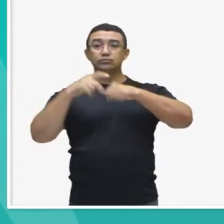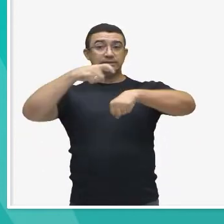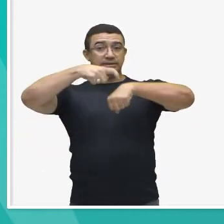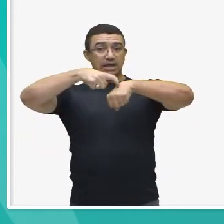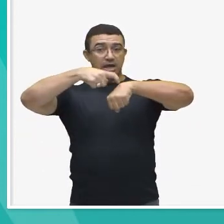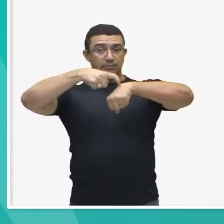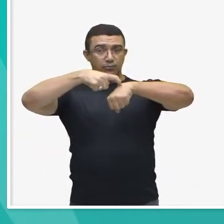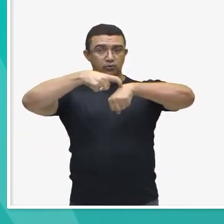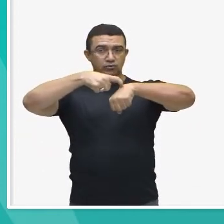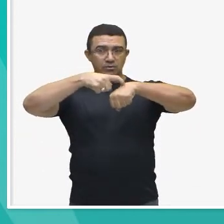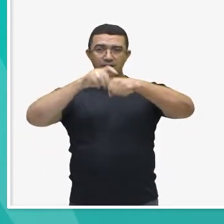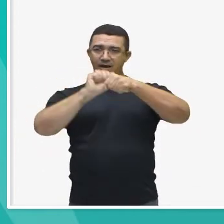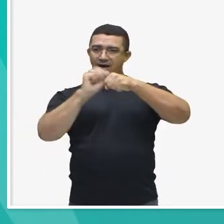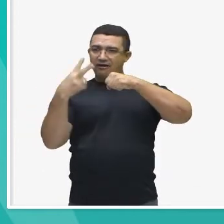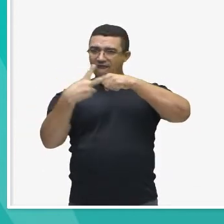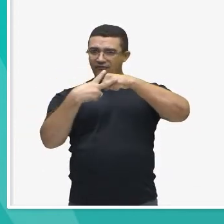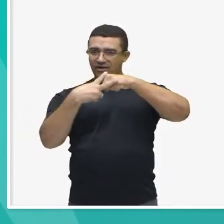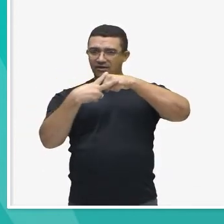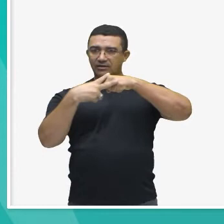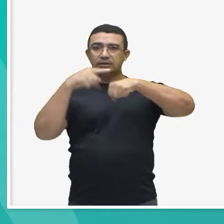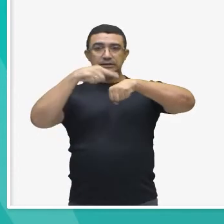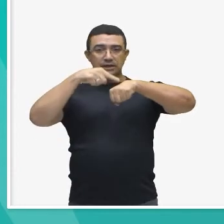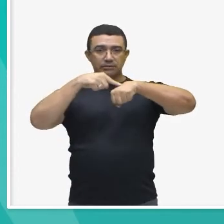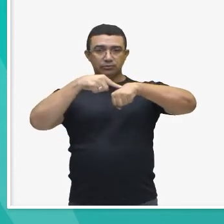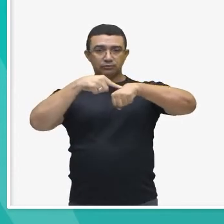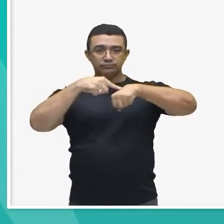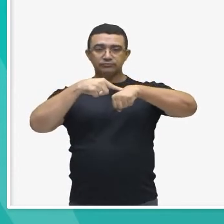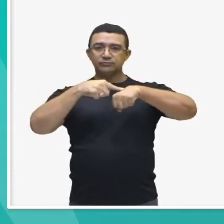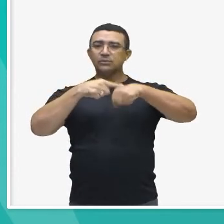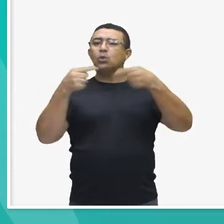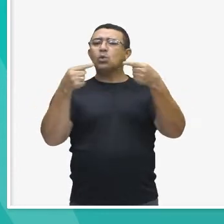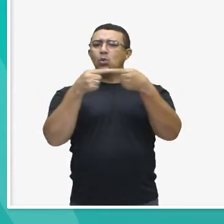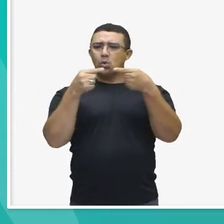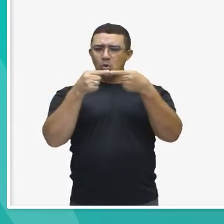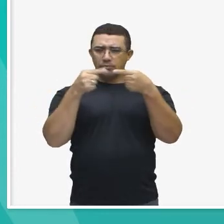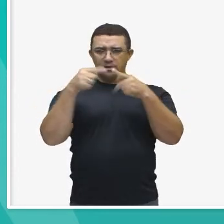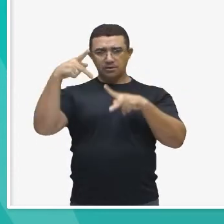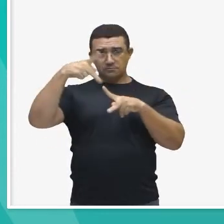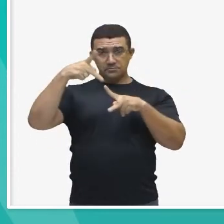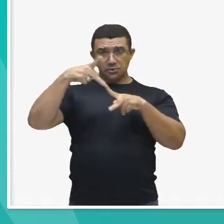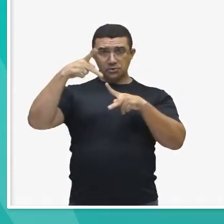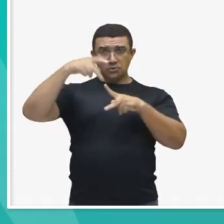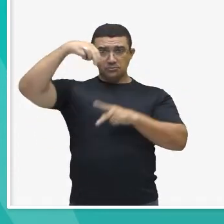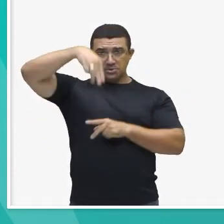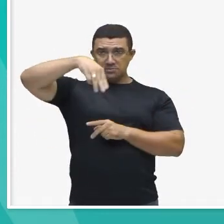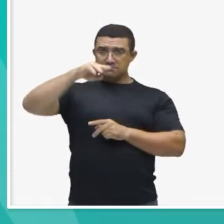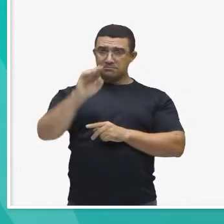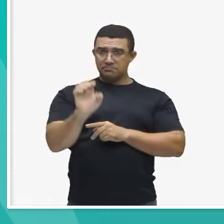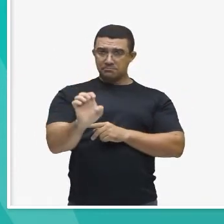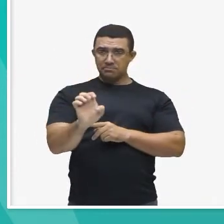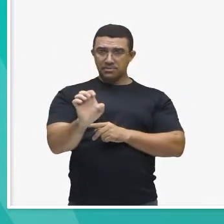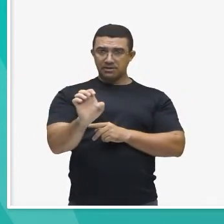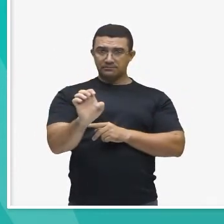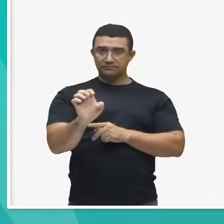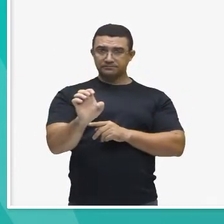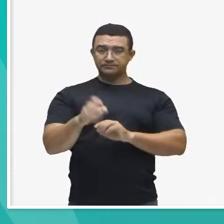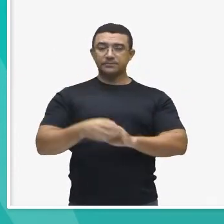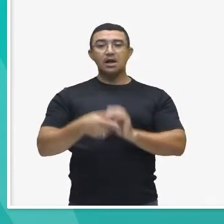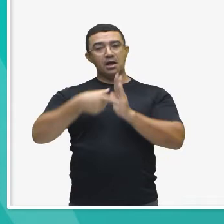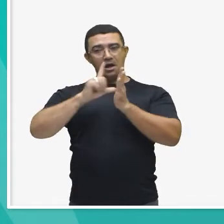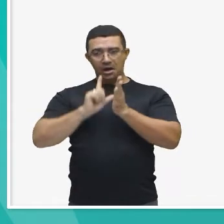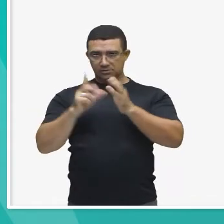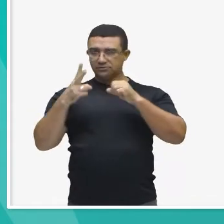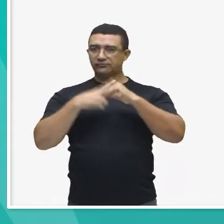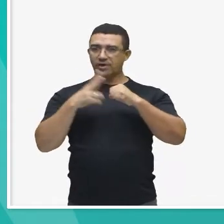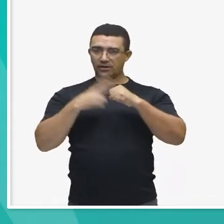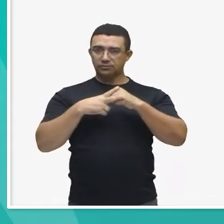tempo. Esse advérbio de tempo atrai aqui, ó, o pronome para antes do verbo.